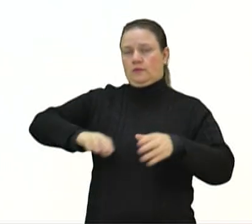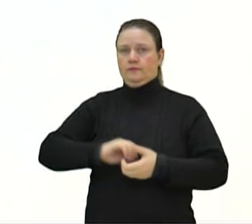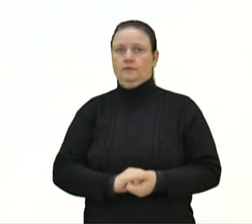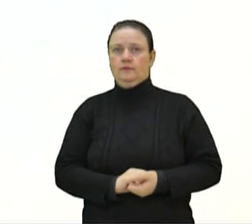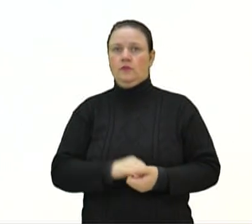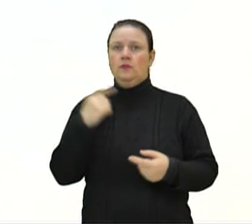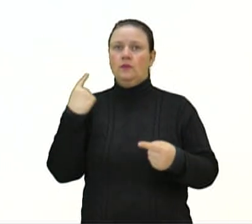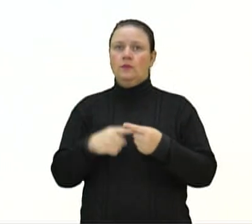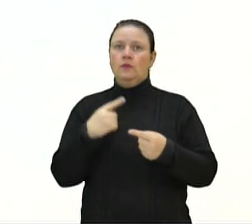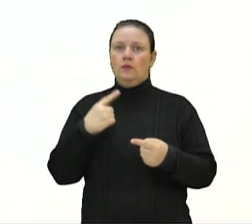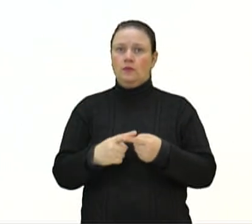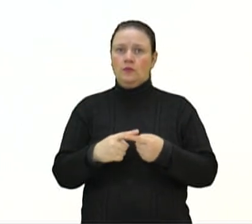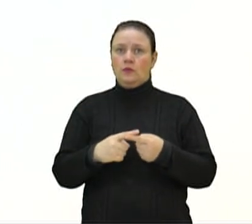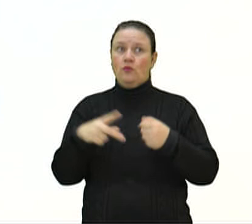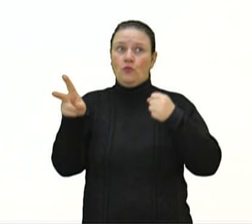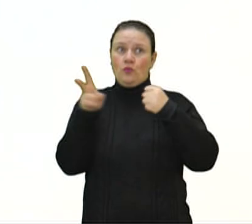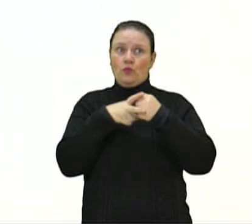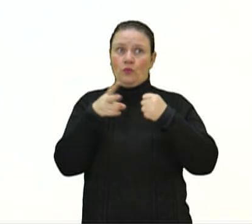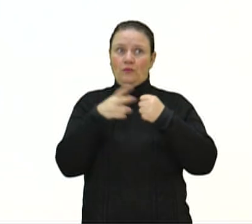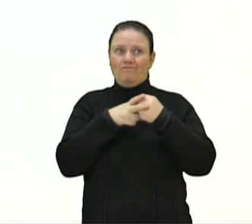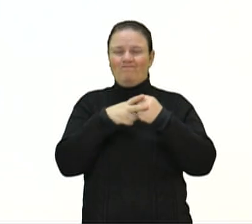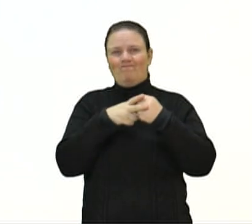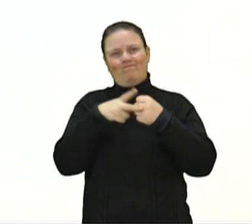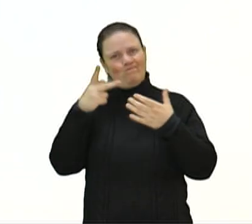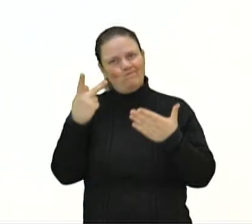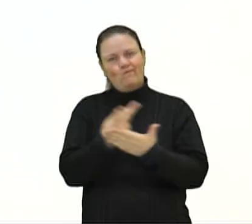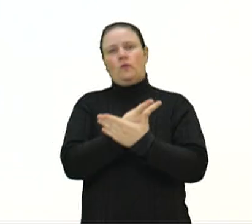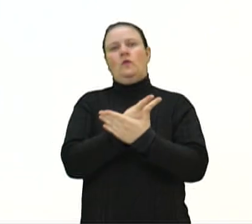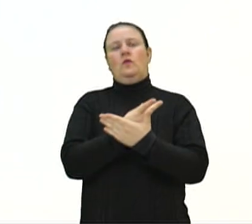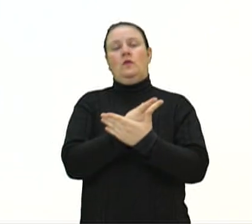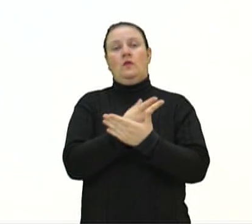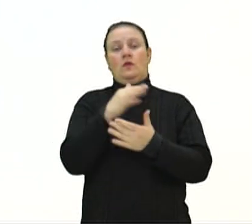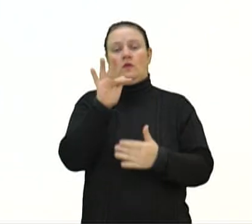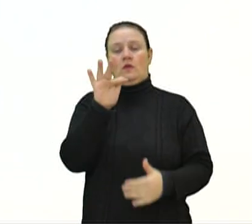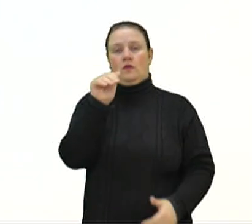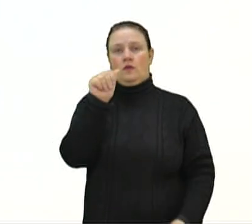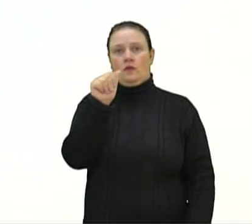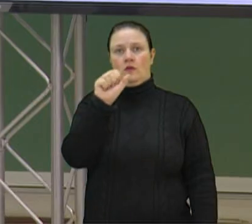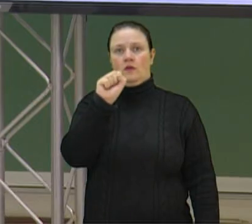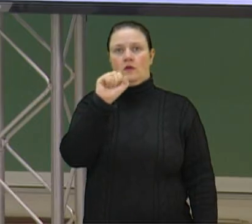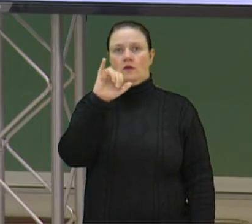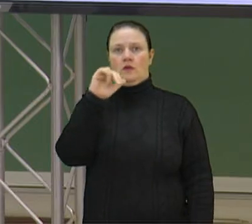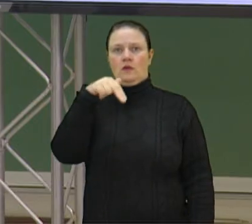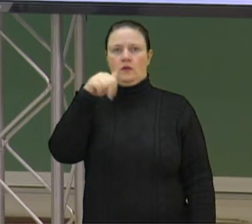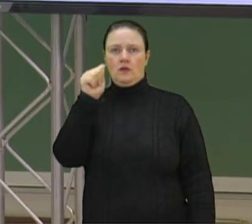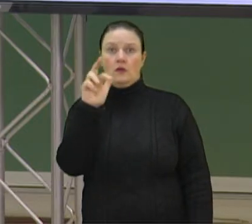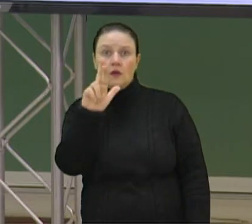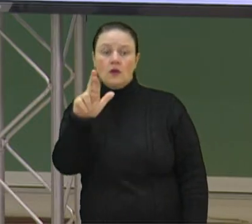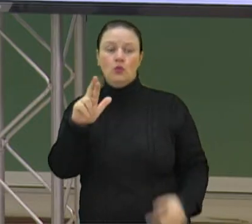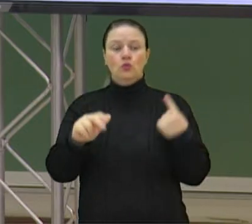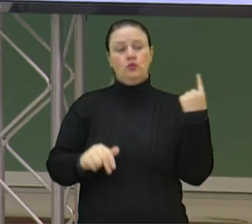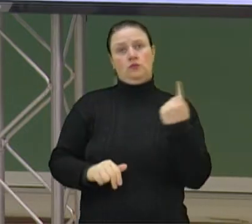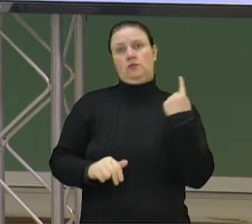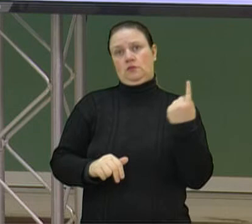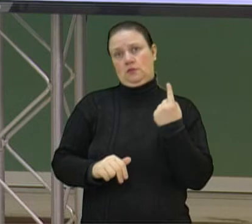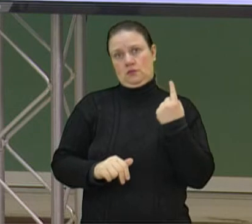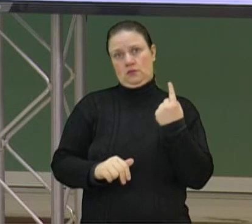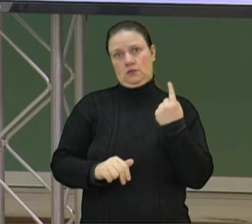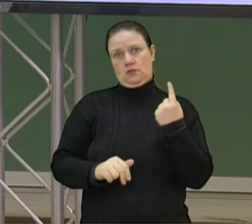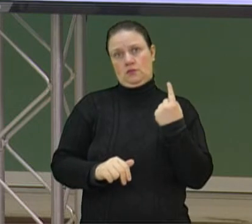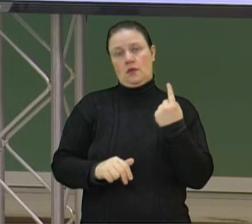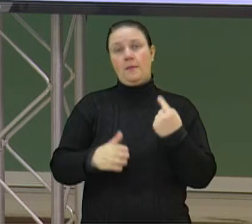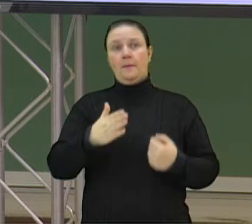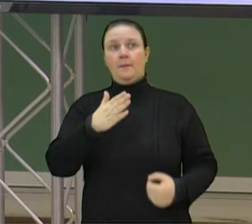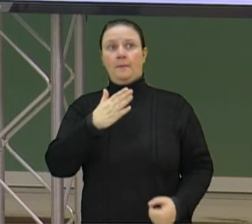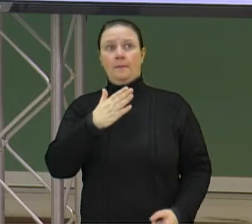viajar está no infinitivo. Então, o verbo fascinar teria que estar no singular. Nos fascina viajar para la